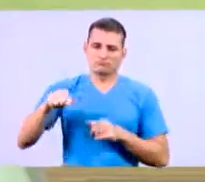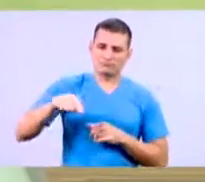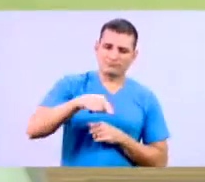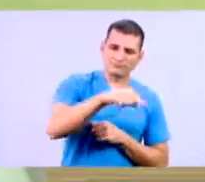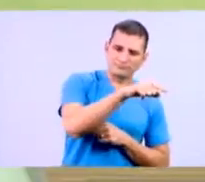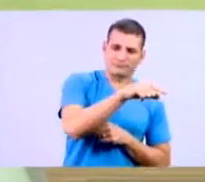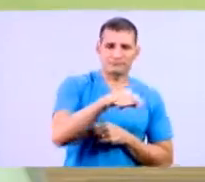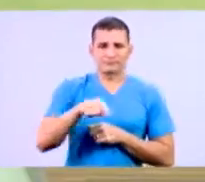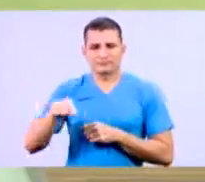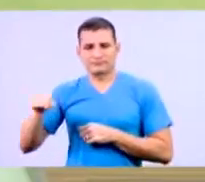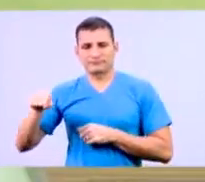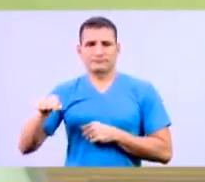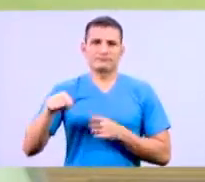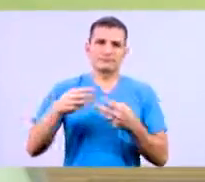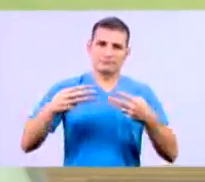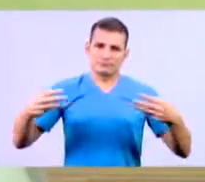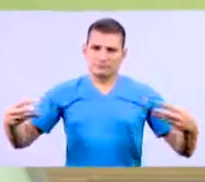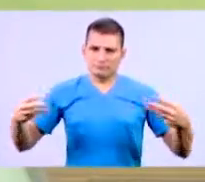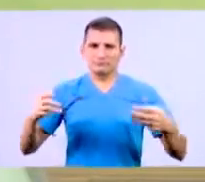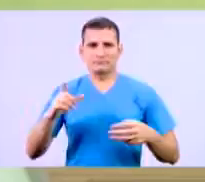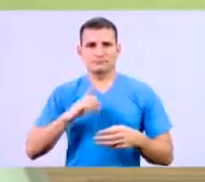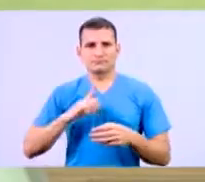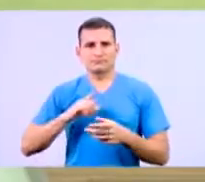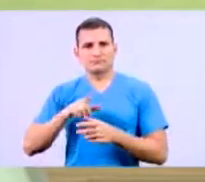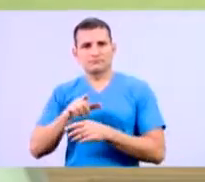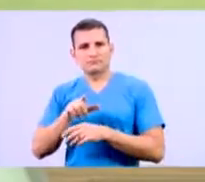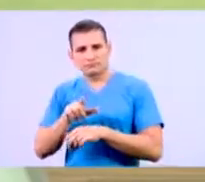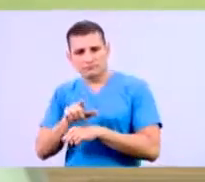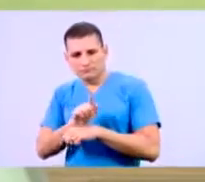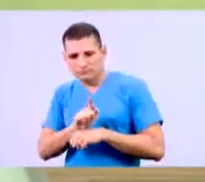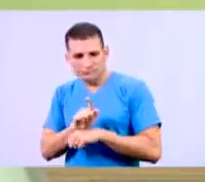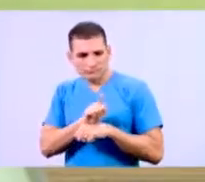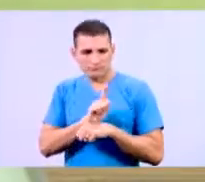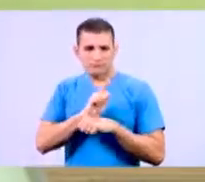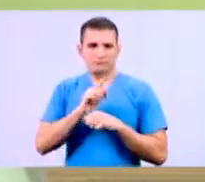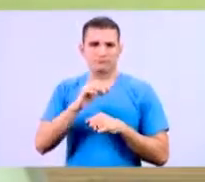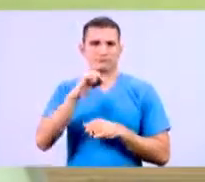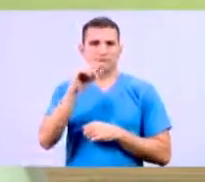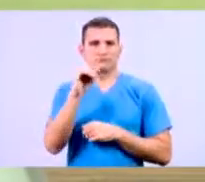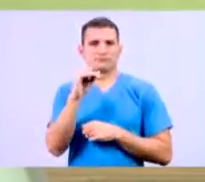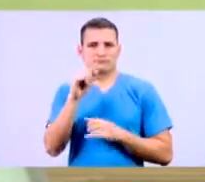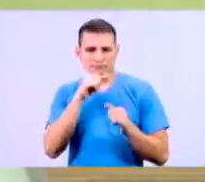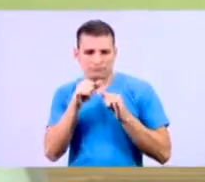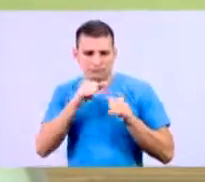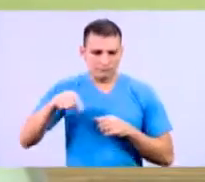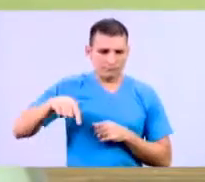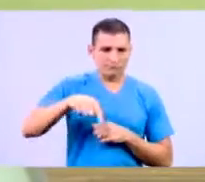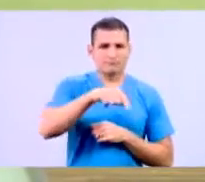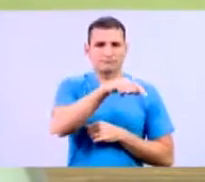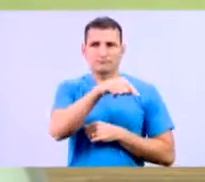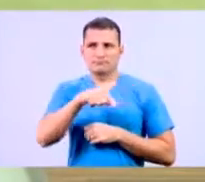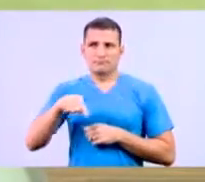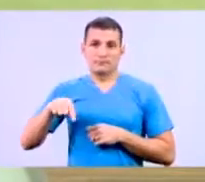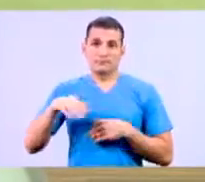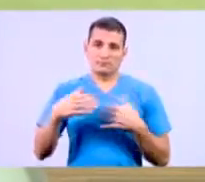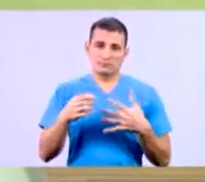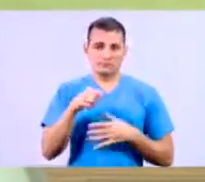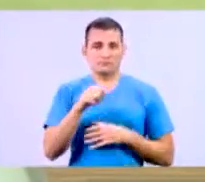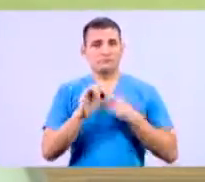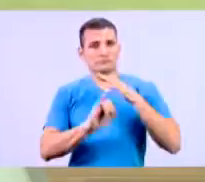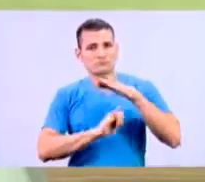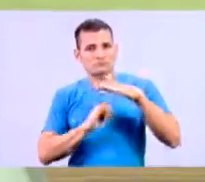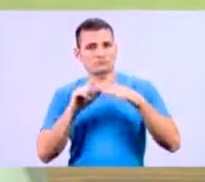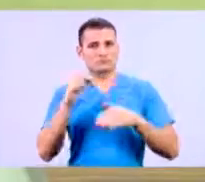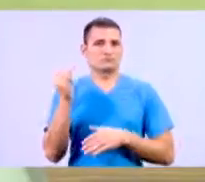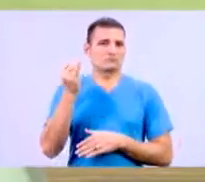na rede e ter a governança dos dados que passam ali. Então, essas entidades elas são muito importantes para garantir